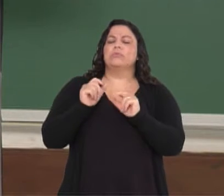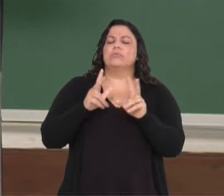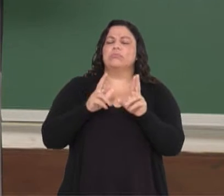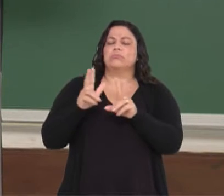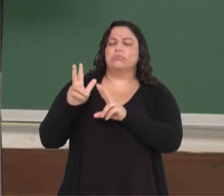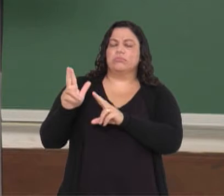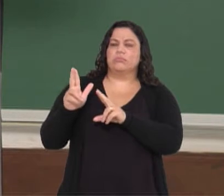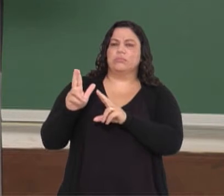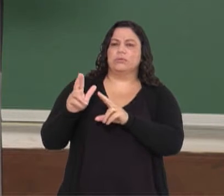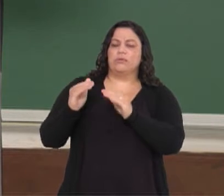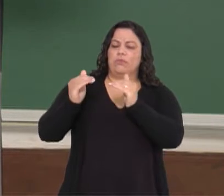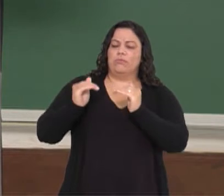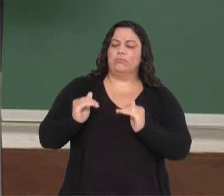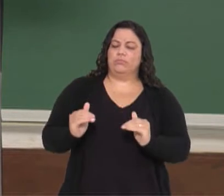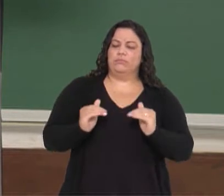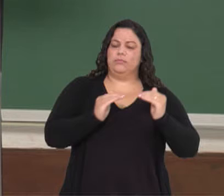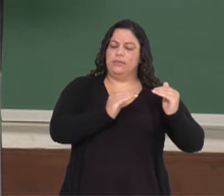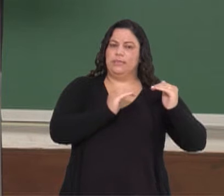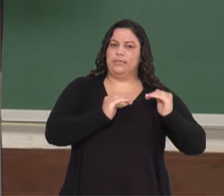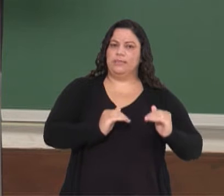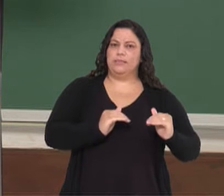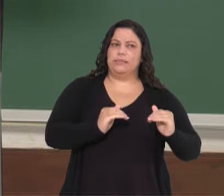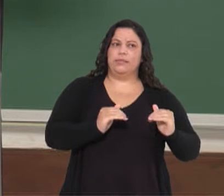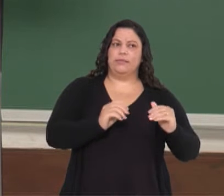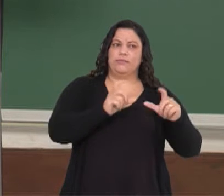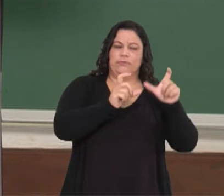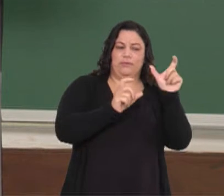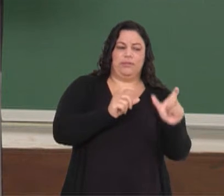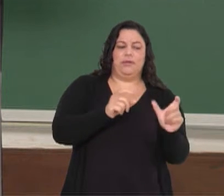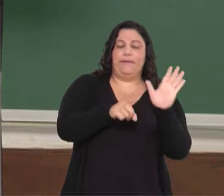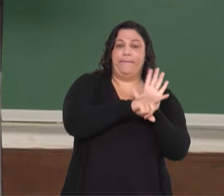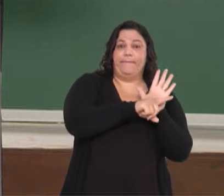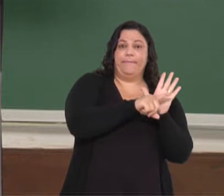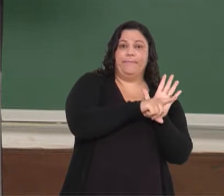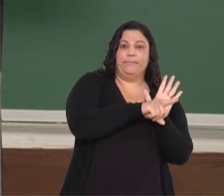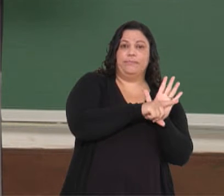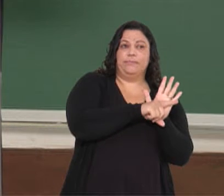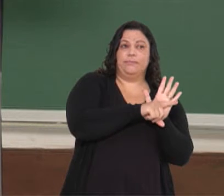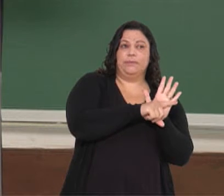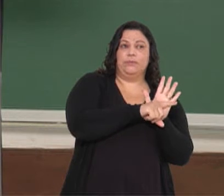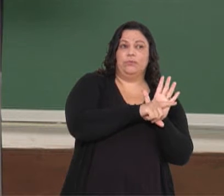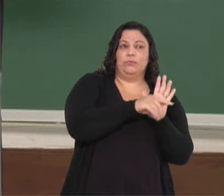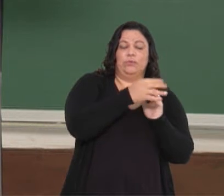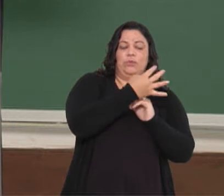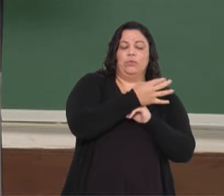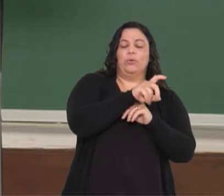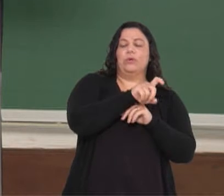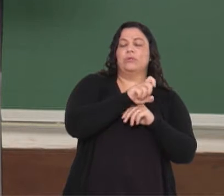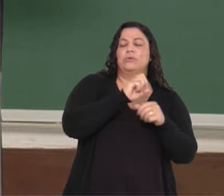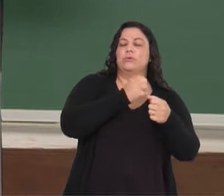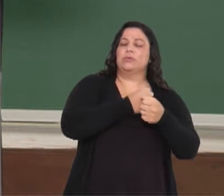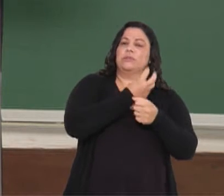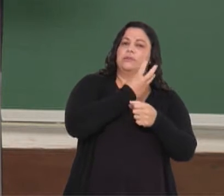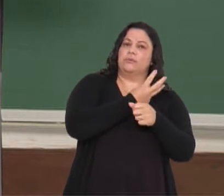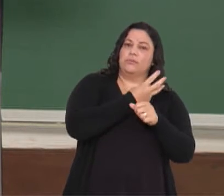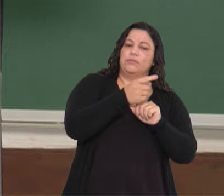grau e alinhar embaixo para poder fazer a próxima operação, que é a subtração. Olha aqui, 4x ao cubo menos